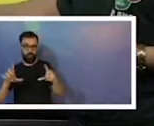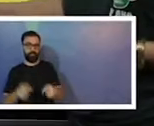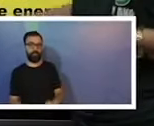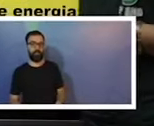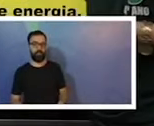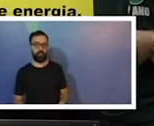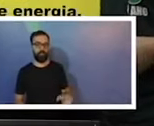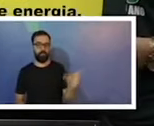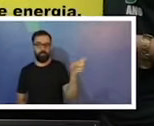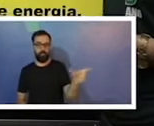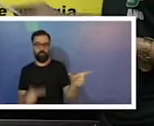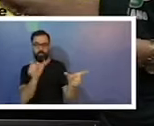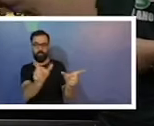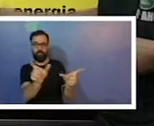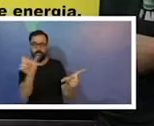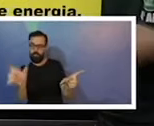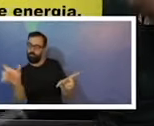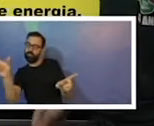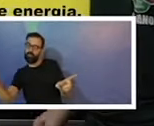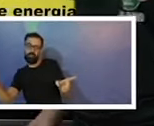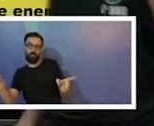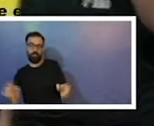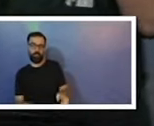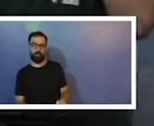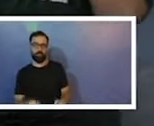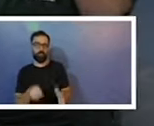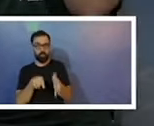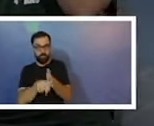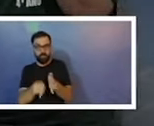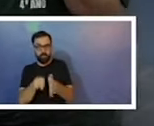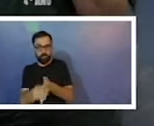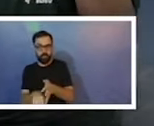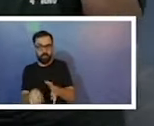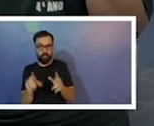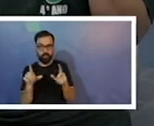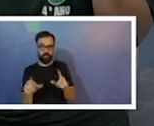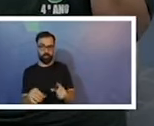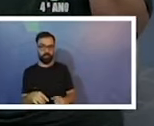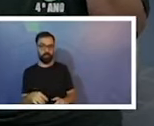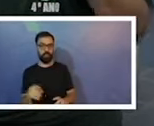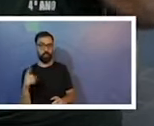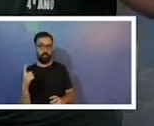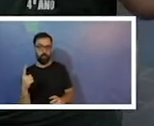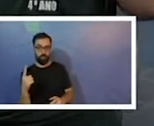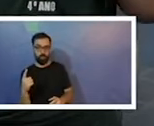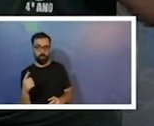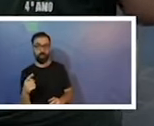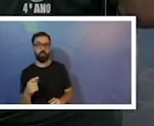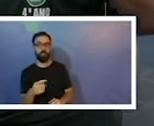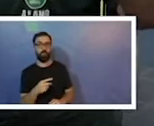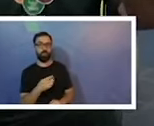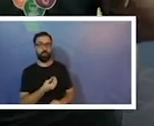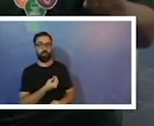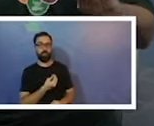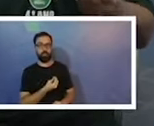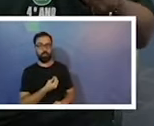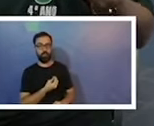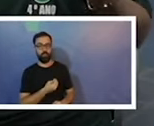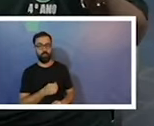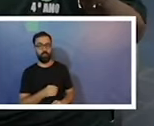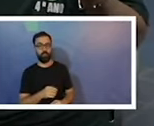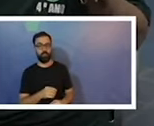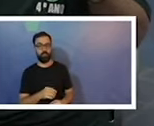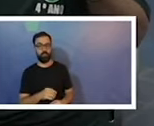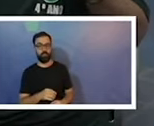aqui. Analisando essa imagem, gente, tem apenas um ser vivo que não depende de outro ser